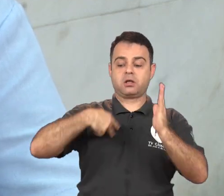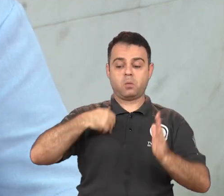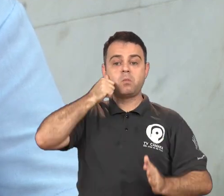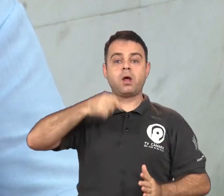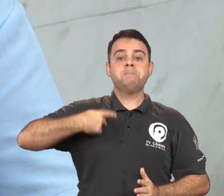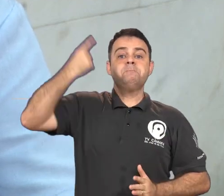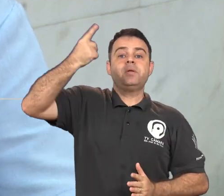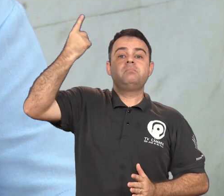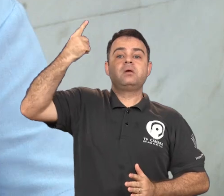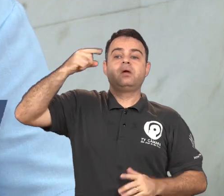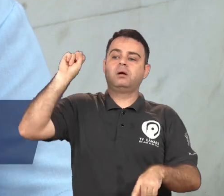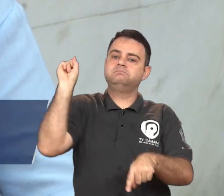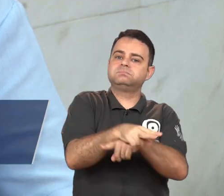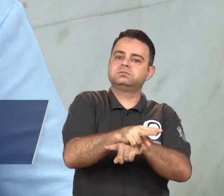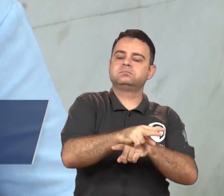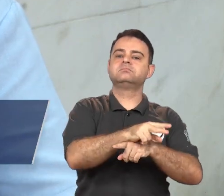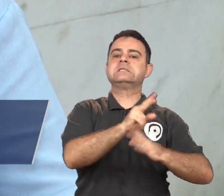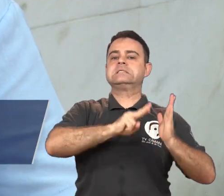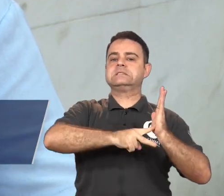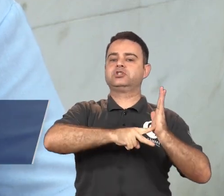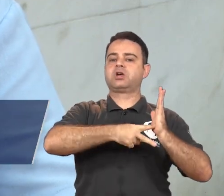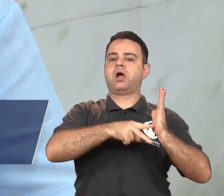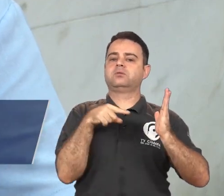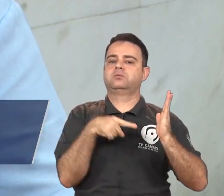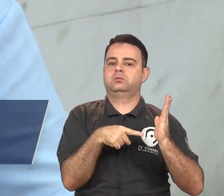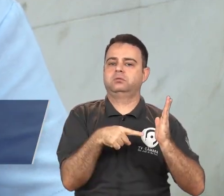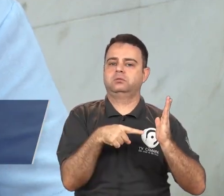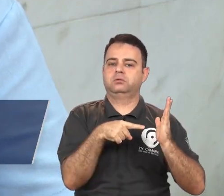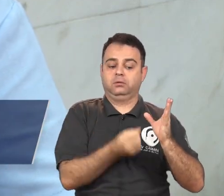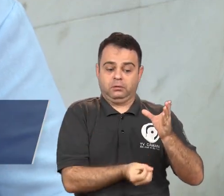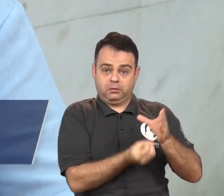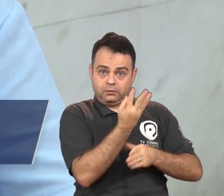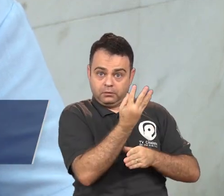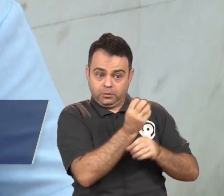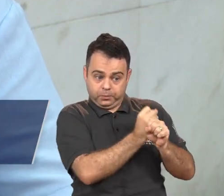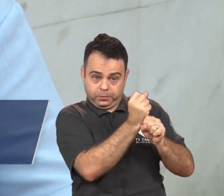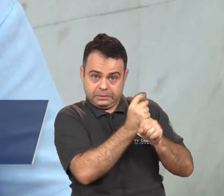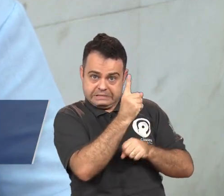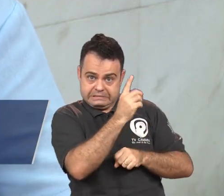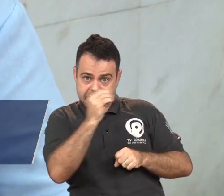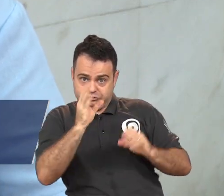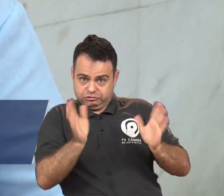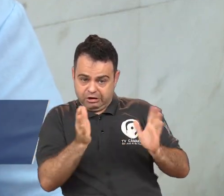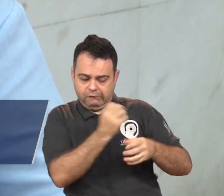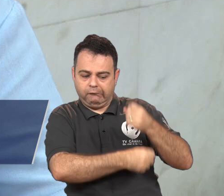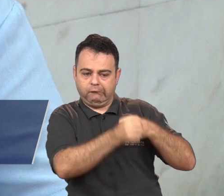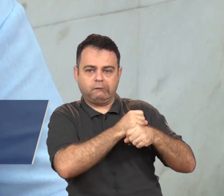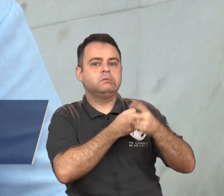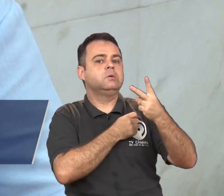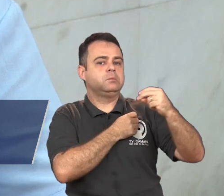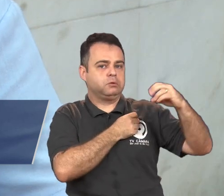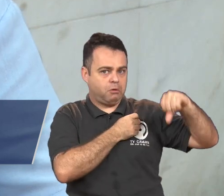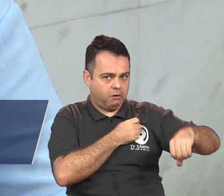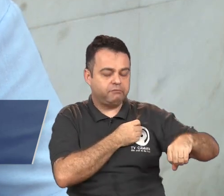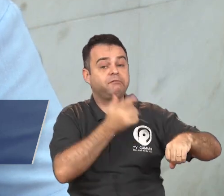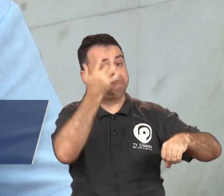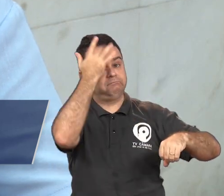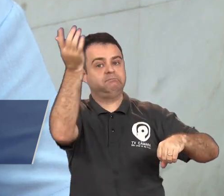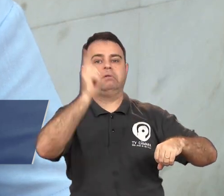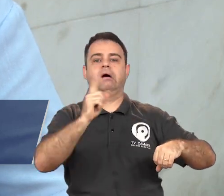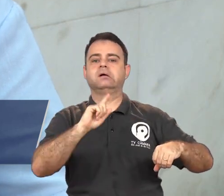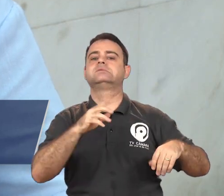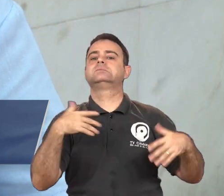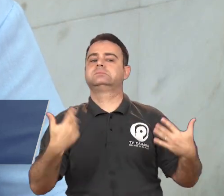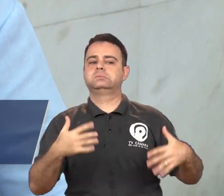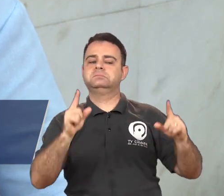mulher presidente de um sindicato de quase 100 anos. Isso 2009, né, lá? Isso, e não é fácil, porque o